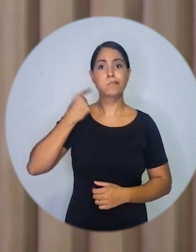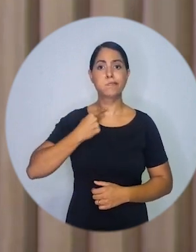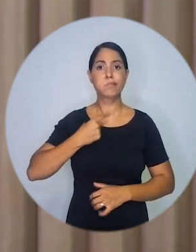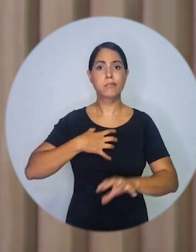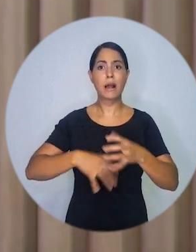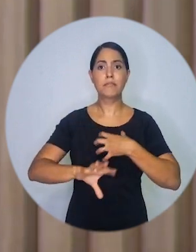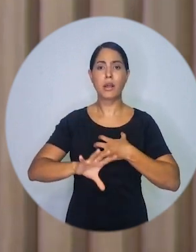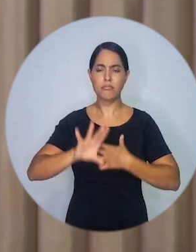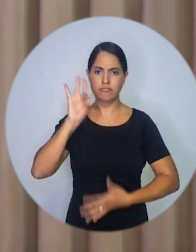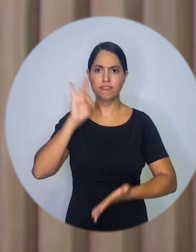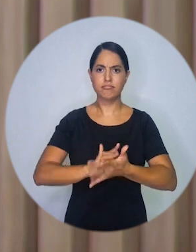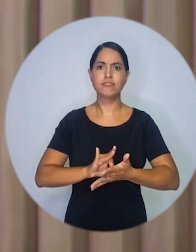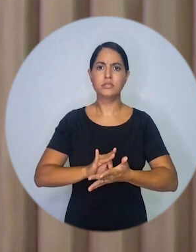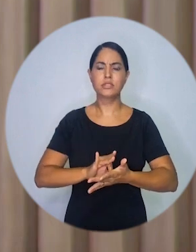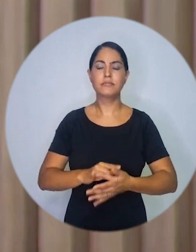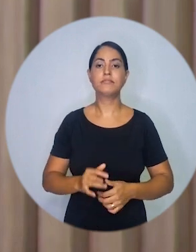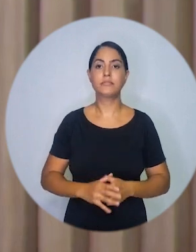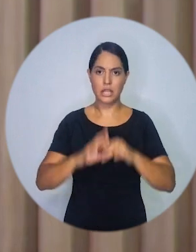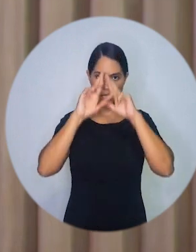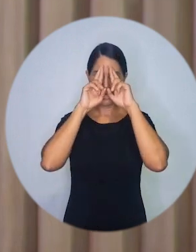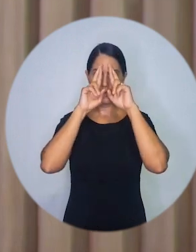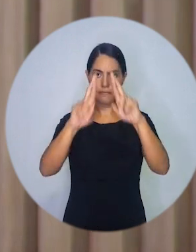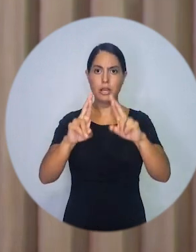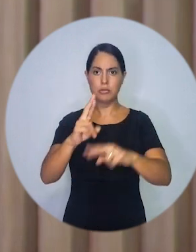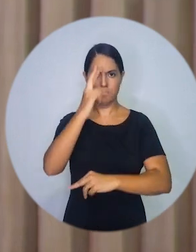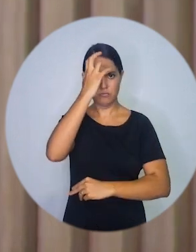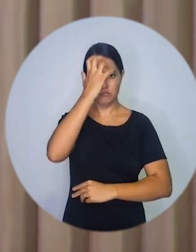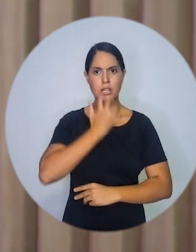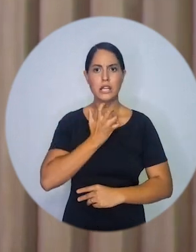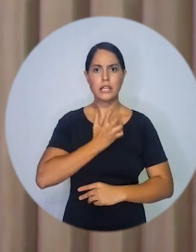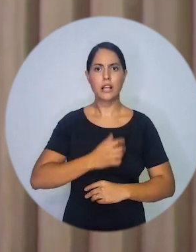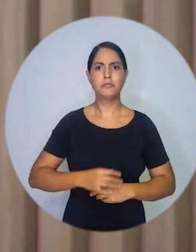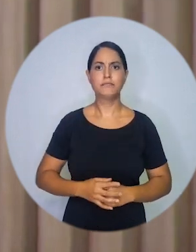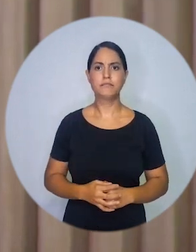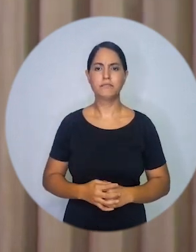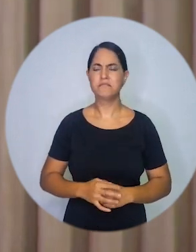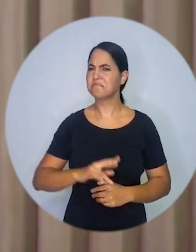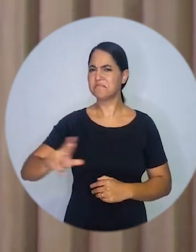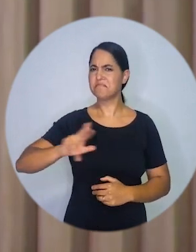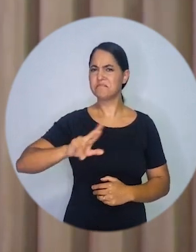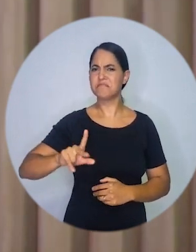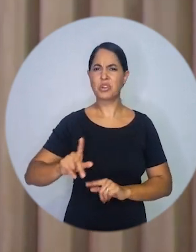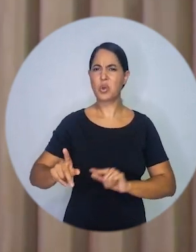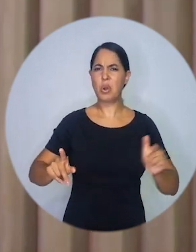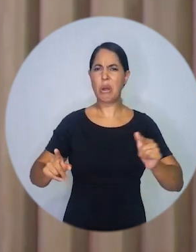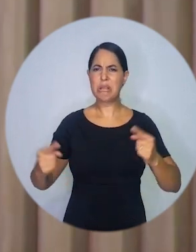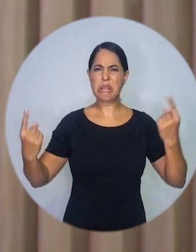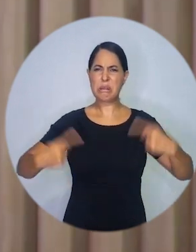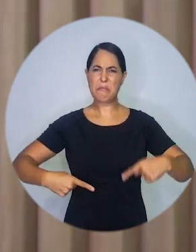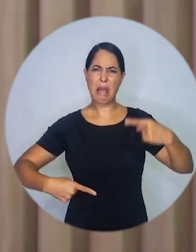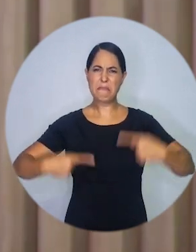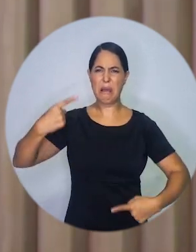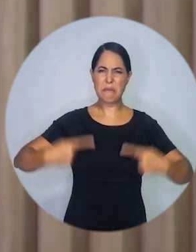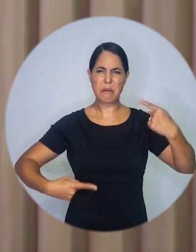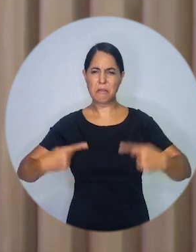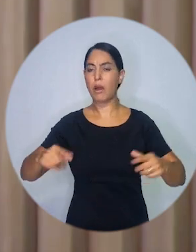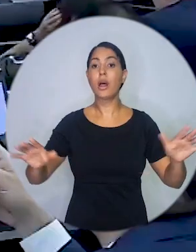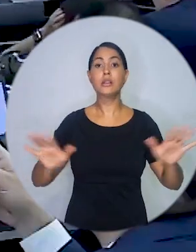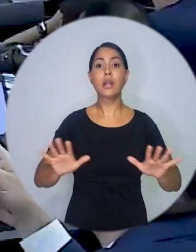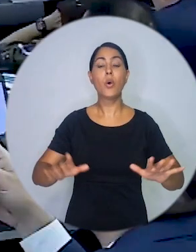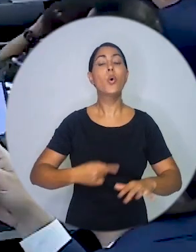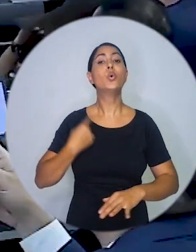ouvida, com a devida seriedade e respeito, e não para antagonizar com quem quer que